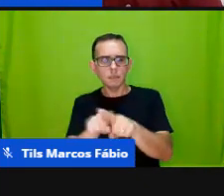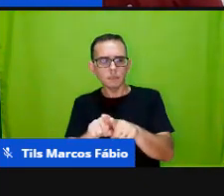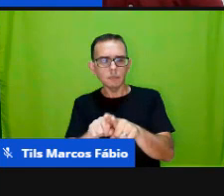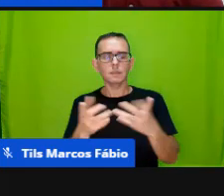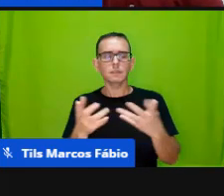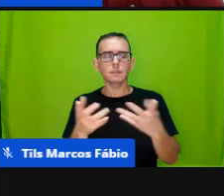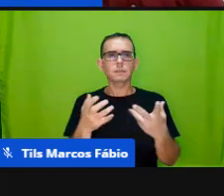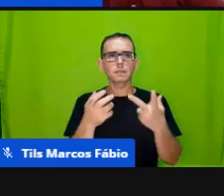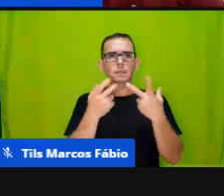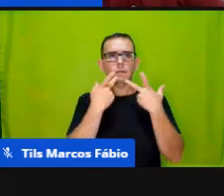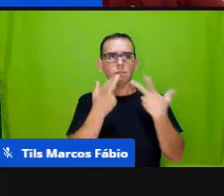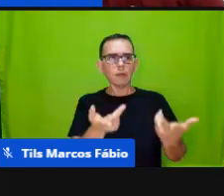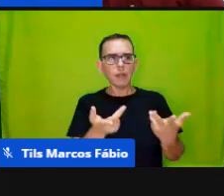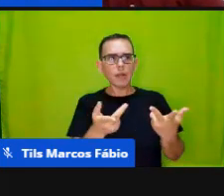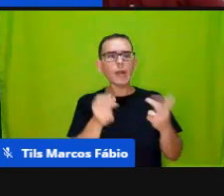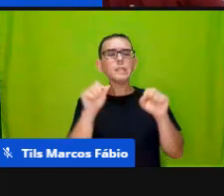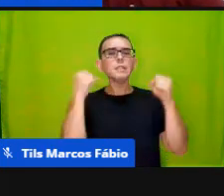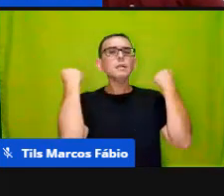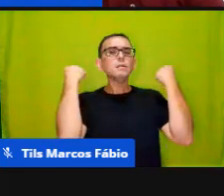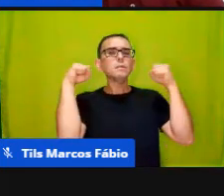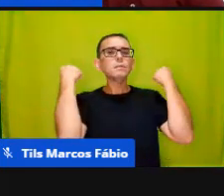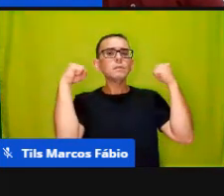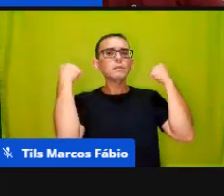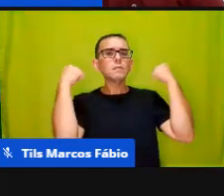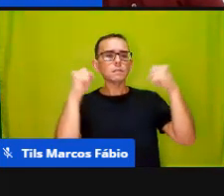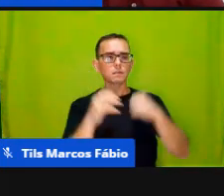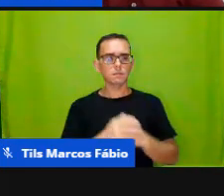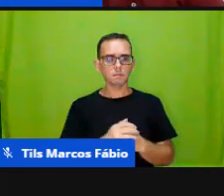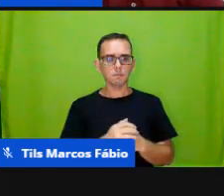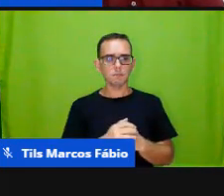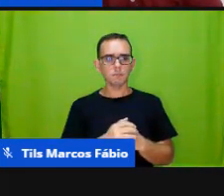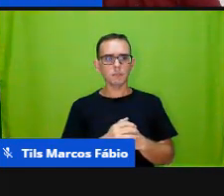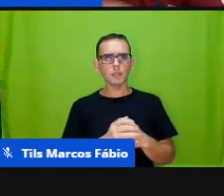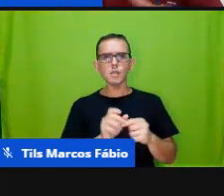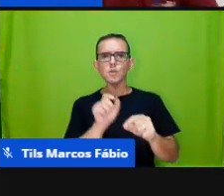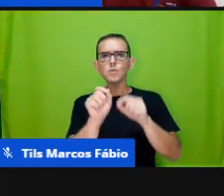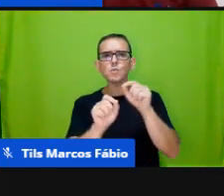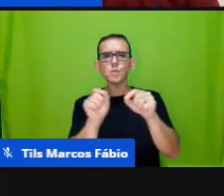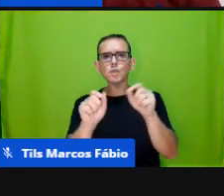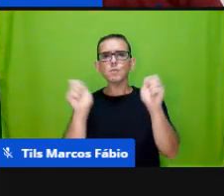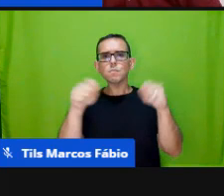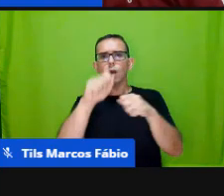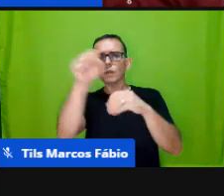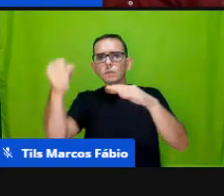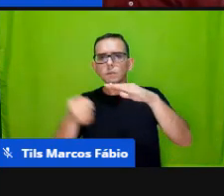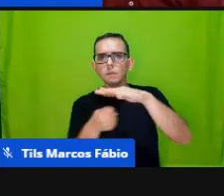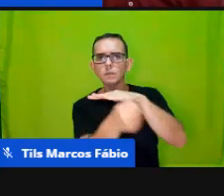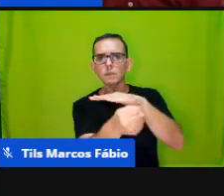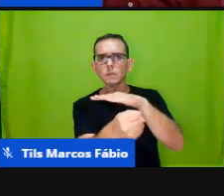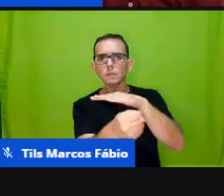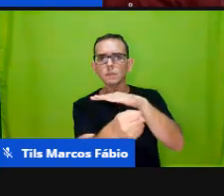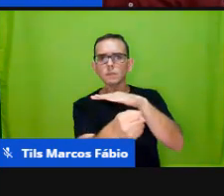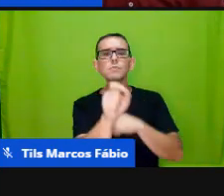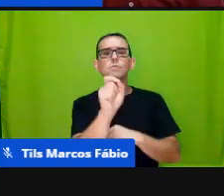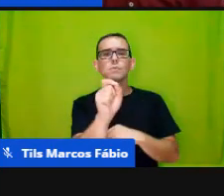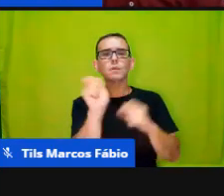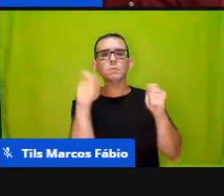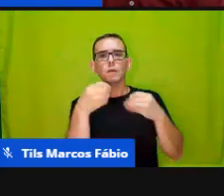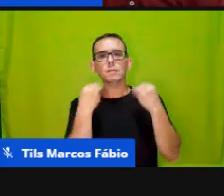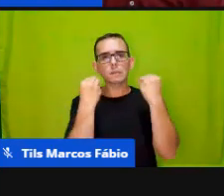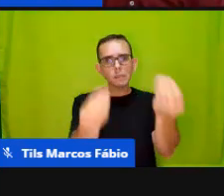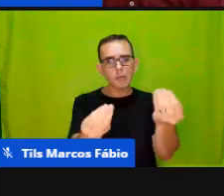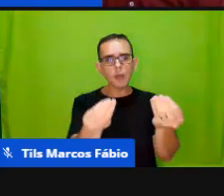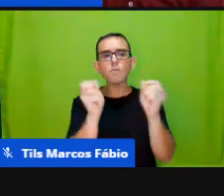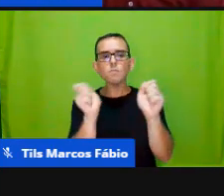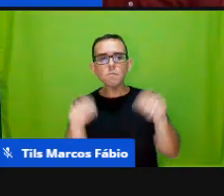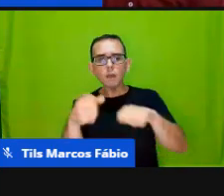de atividade física, o que a gente pode inserir, e eu trago aqui para vocês, o que a gente pode